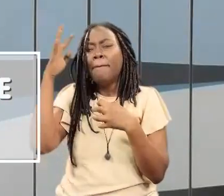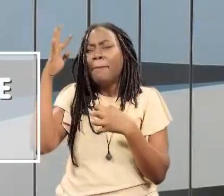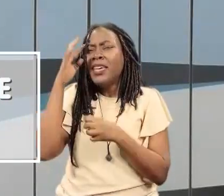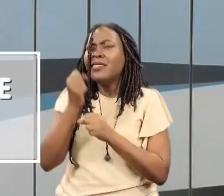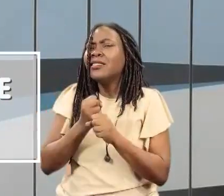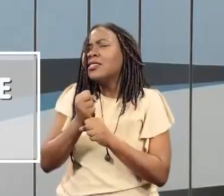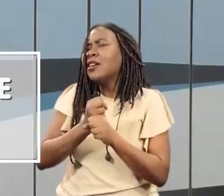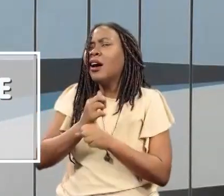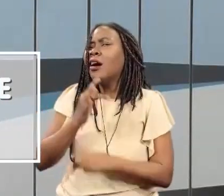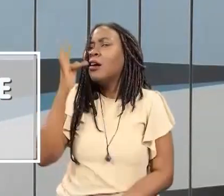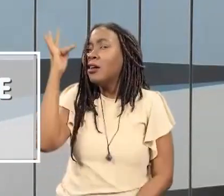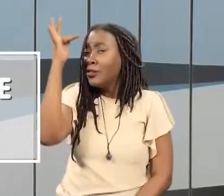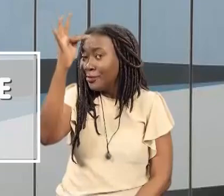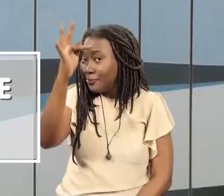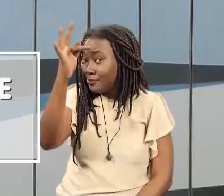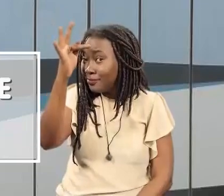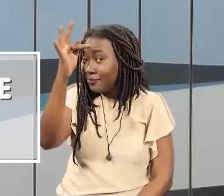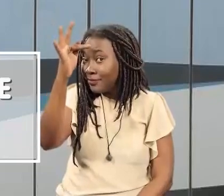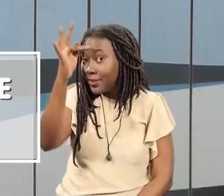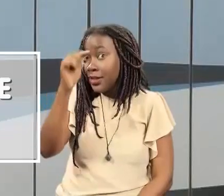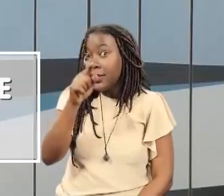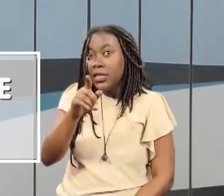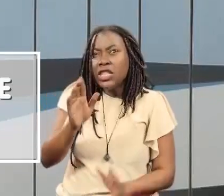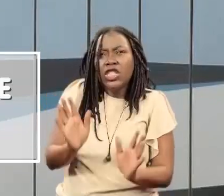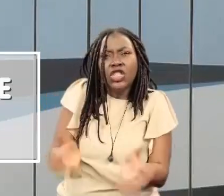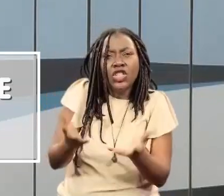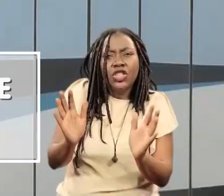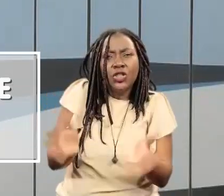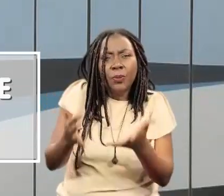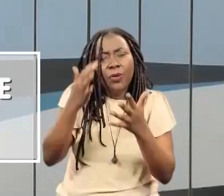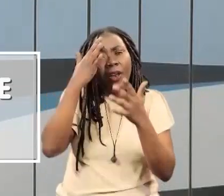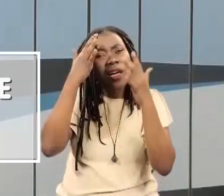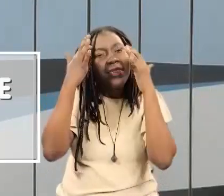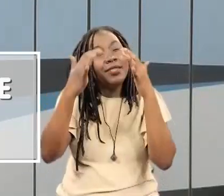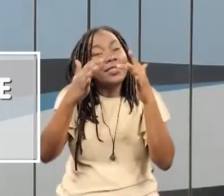né? Pensa isso ao longo dos anos, sem estimular esse cérebro